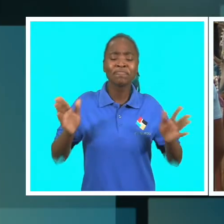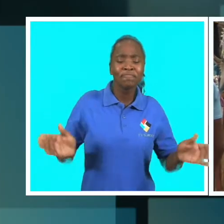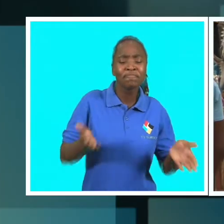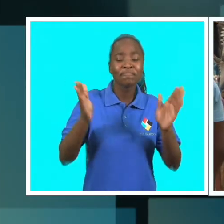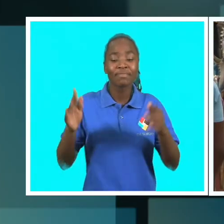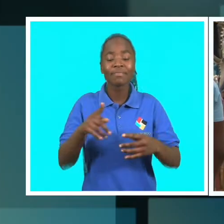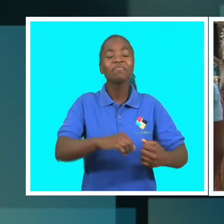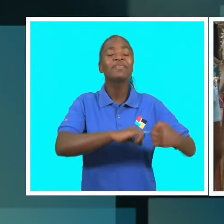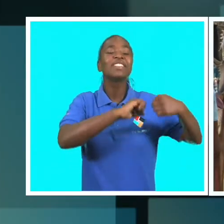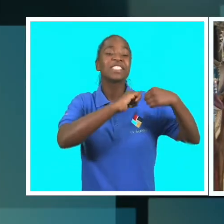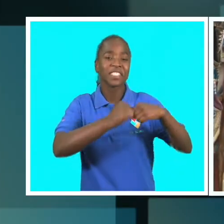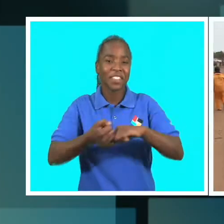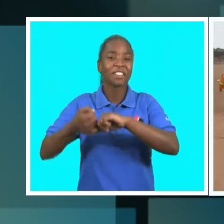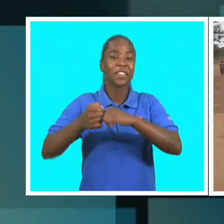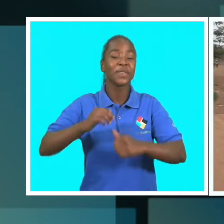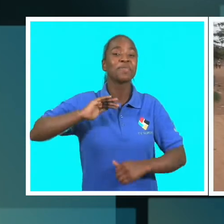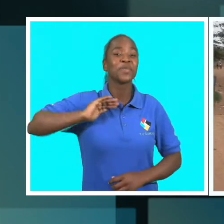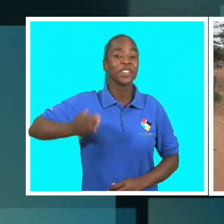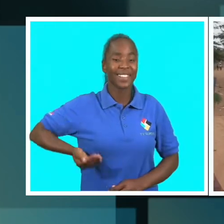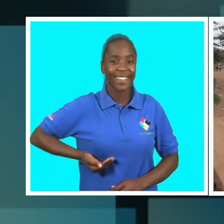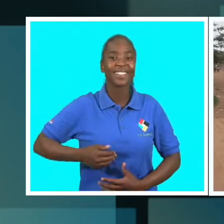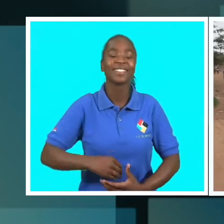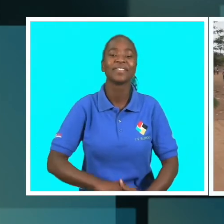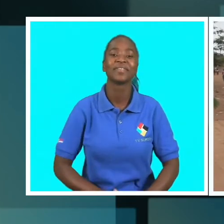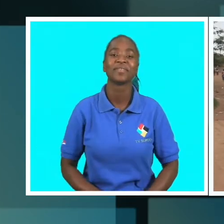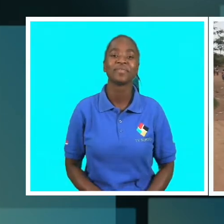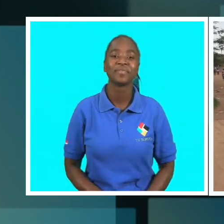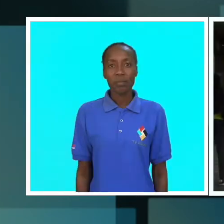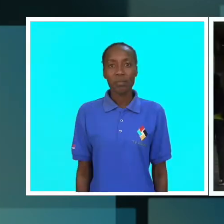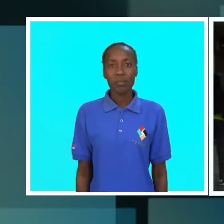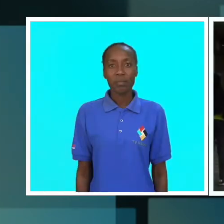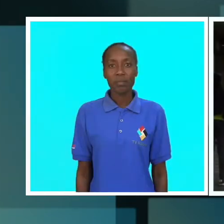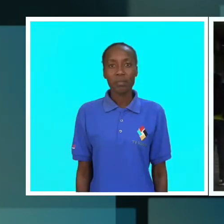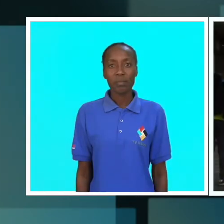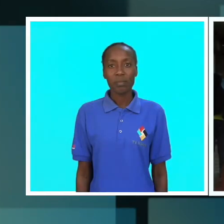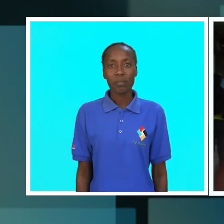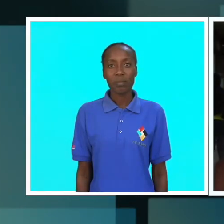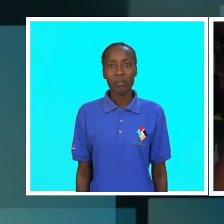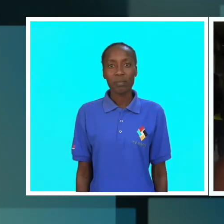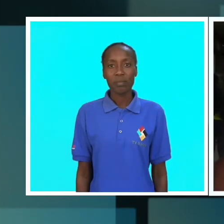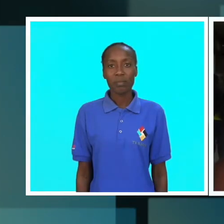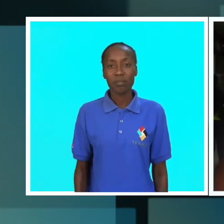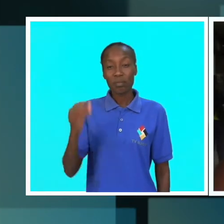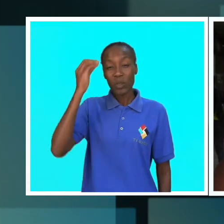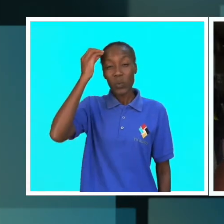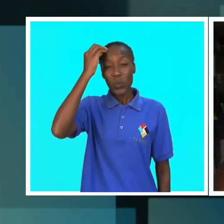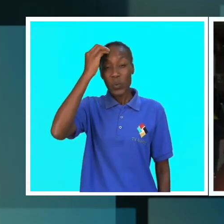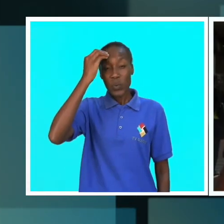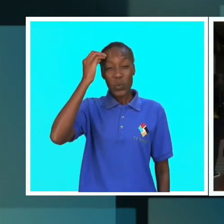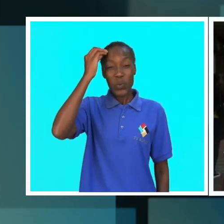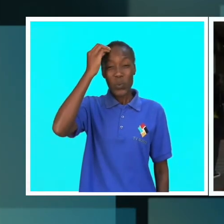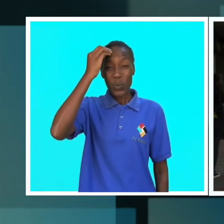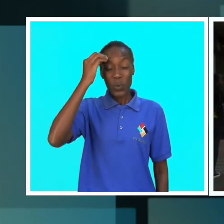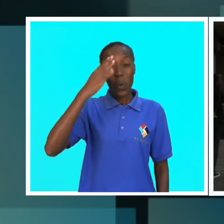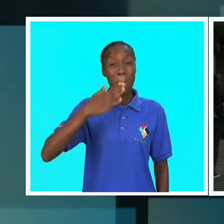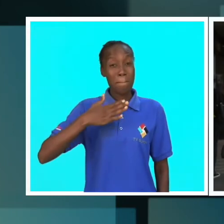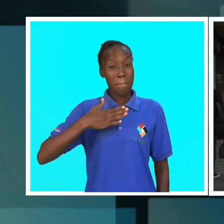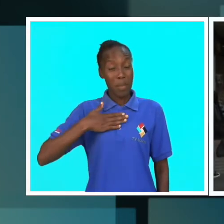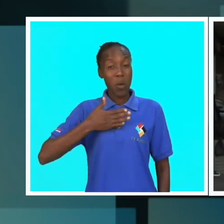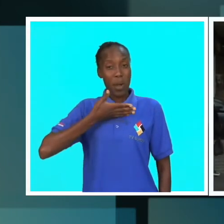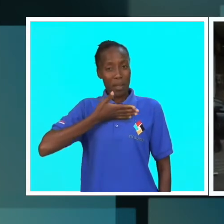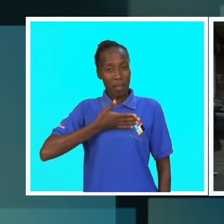é o maior desafio que a mulher moçambicana enfrenta. São vários desafios que têm passado por